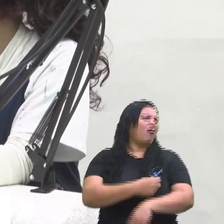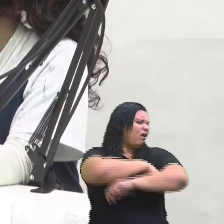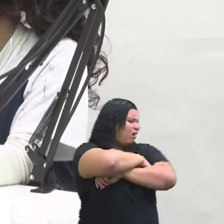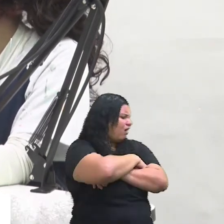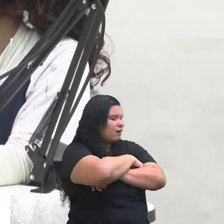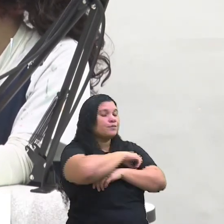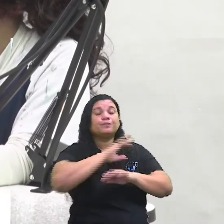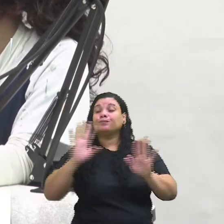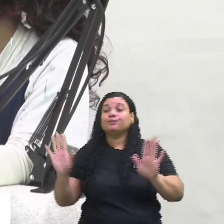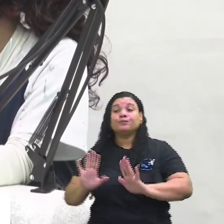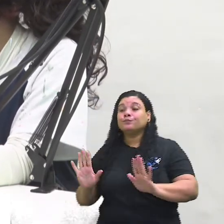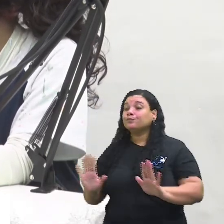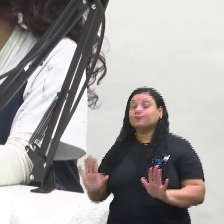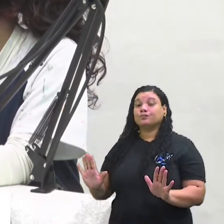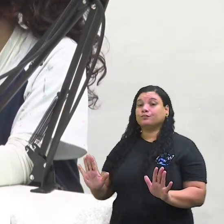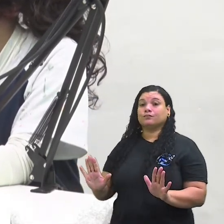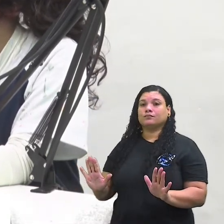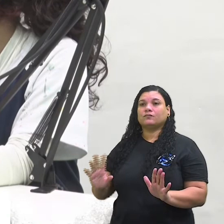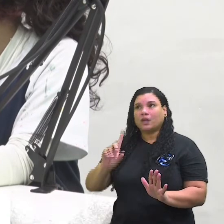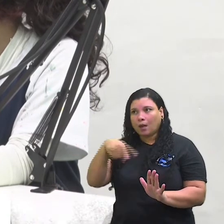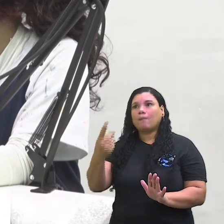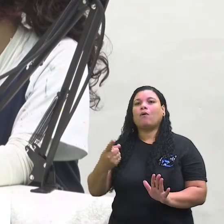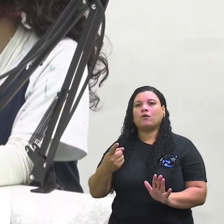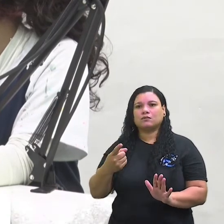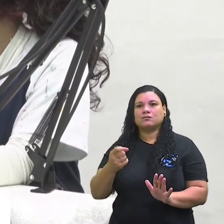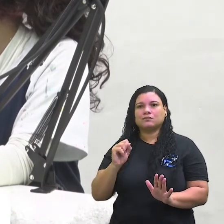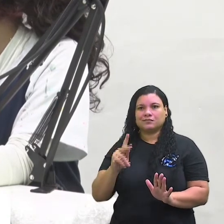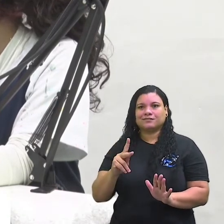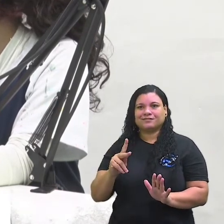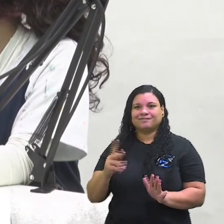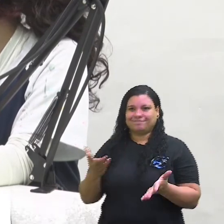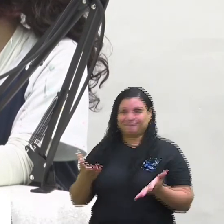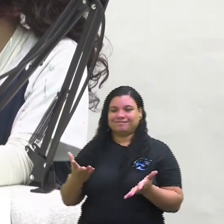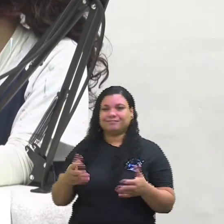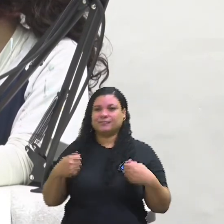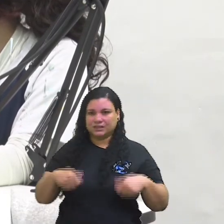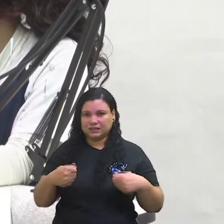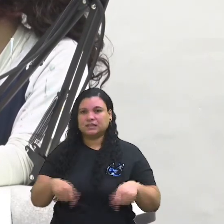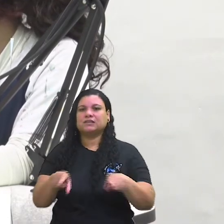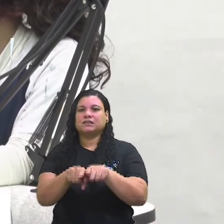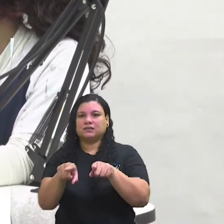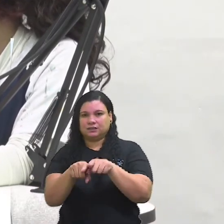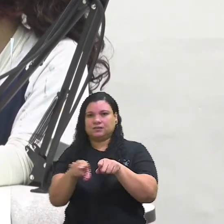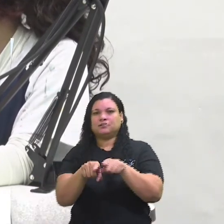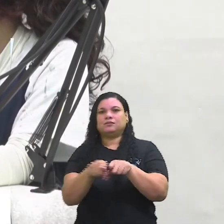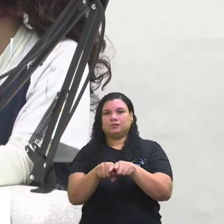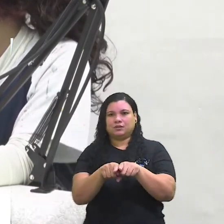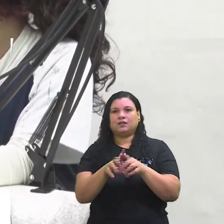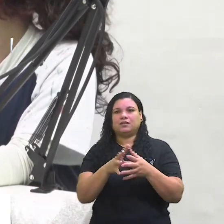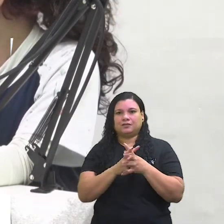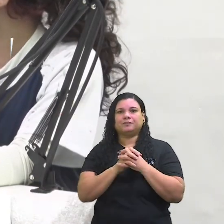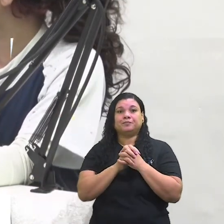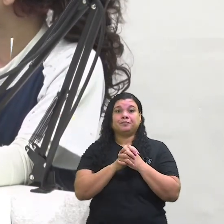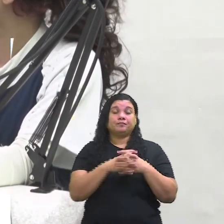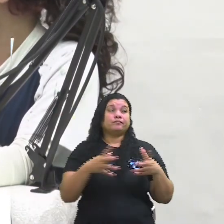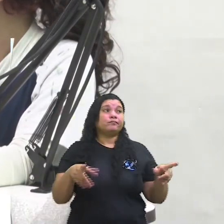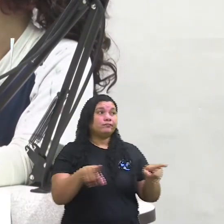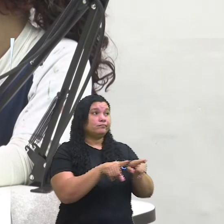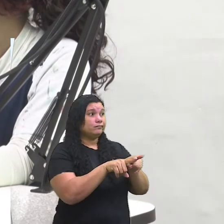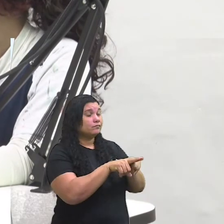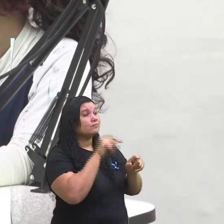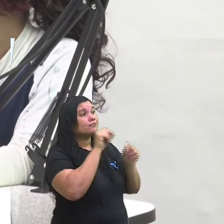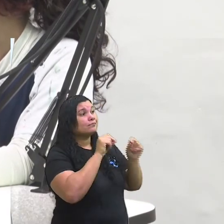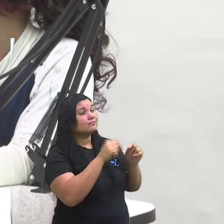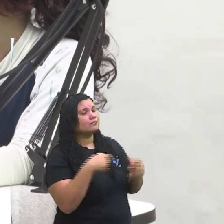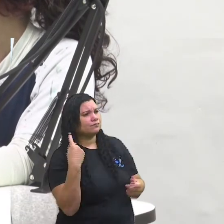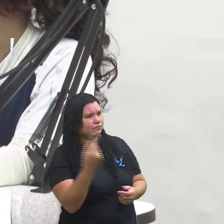três pessoas aqui que ficaram impressionadas a gente ter a educação financeira dentro